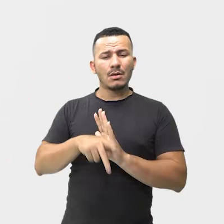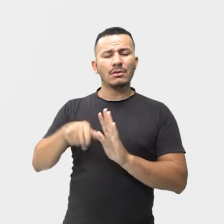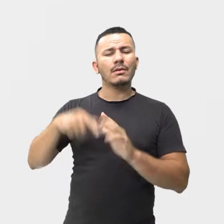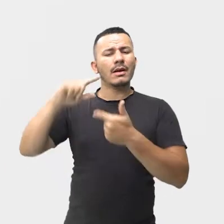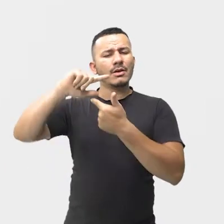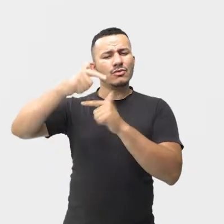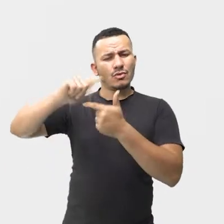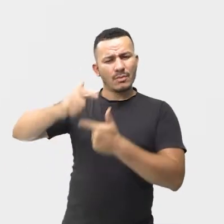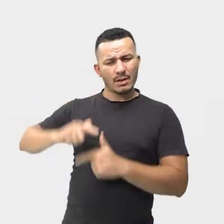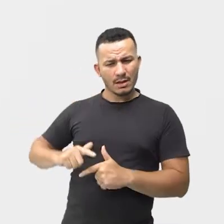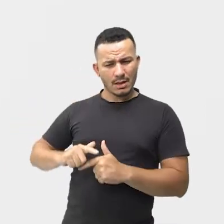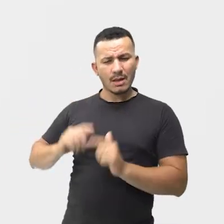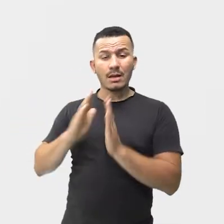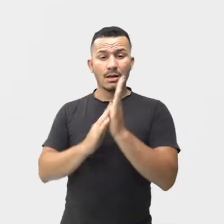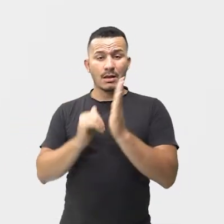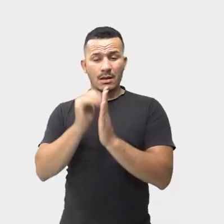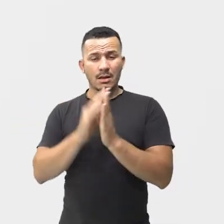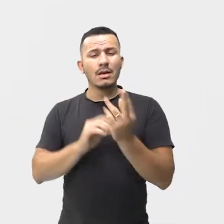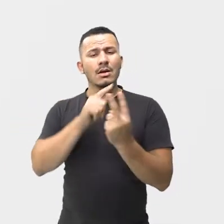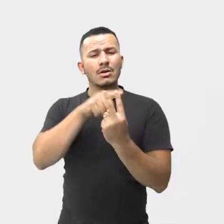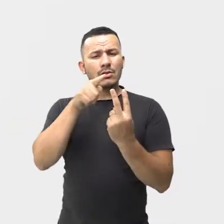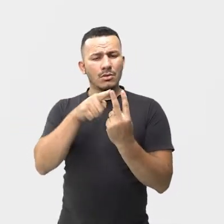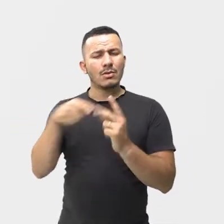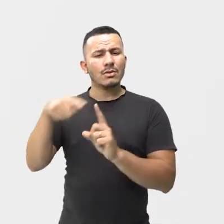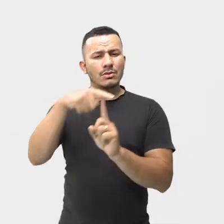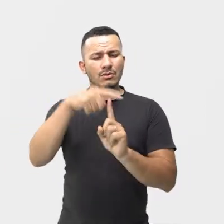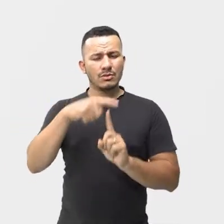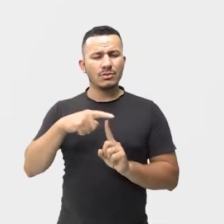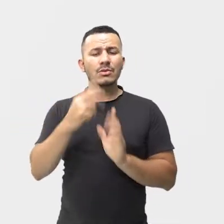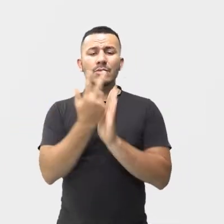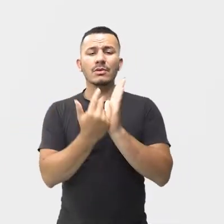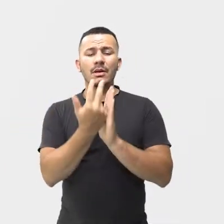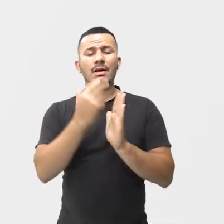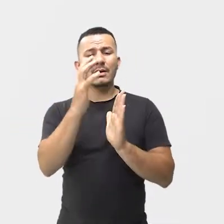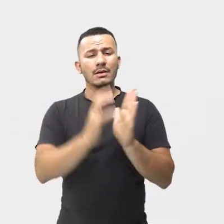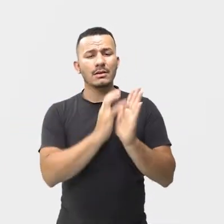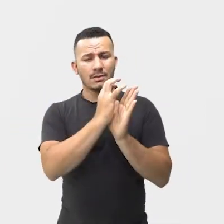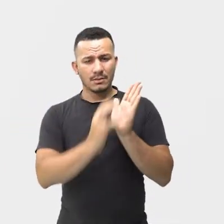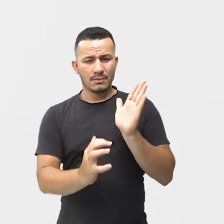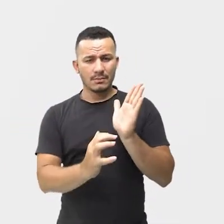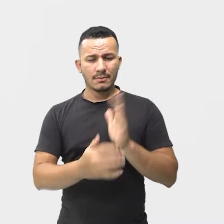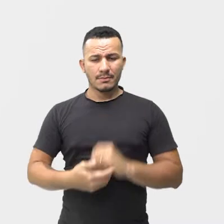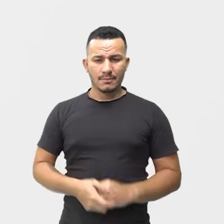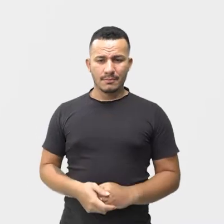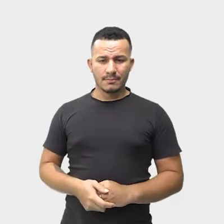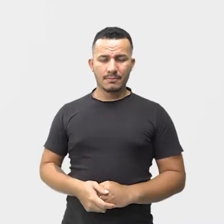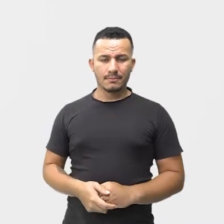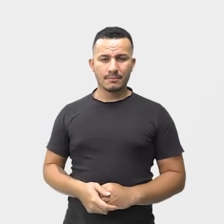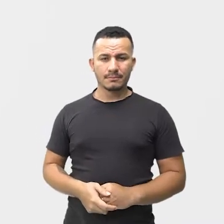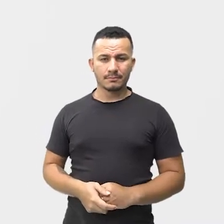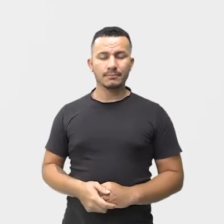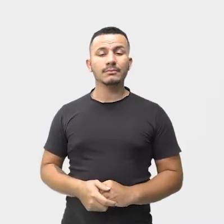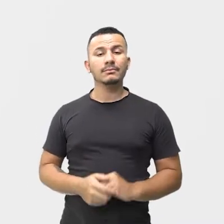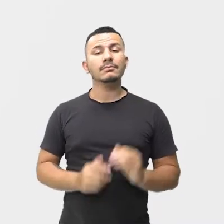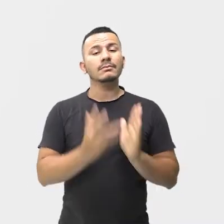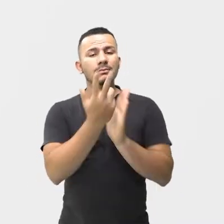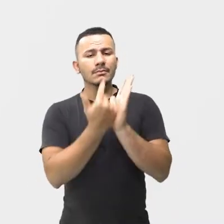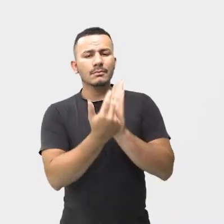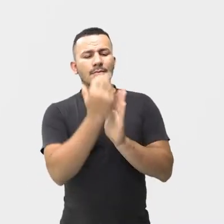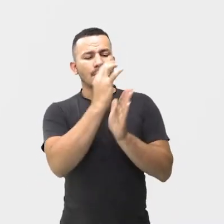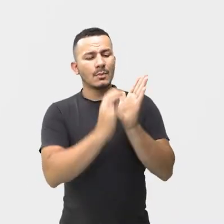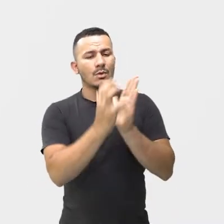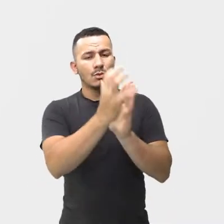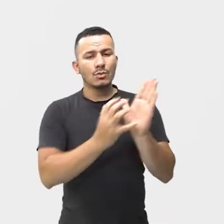Naturalismo, geometrismo, duas faces da arte rupestre. Então, a arte rupestre também ela foi encontrada aqui